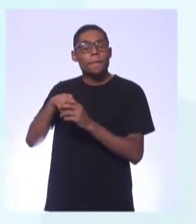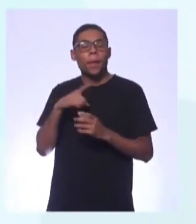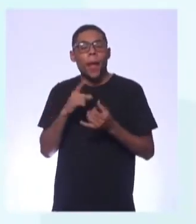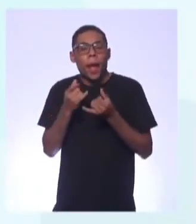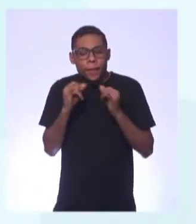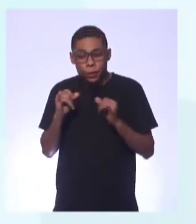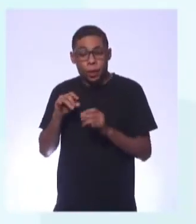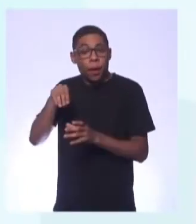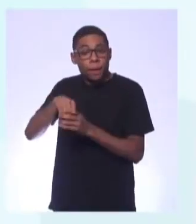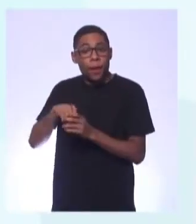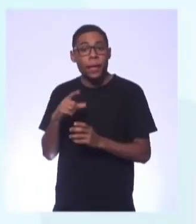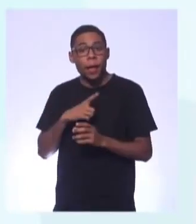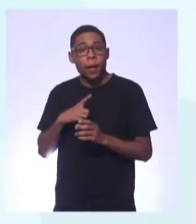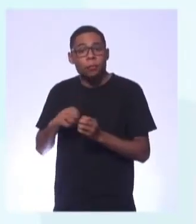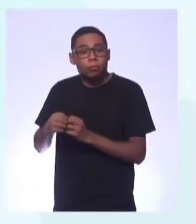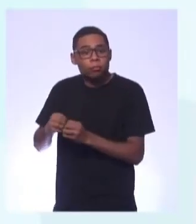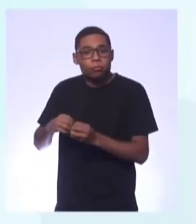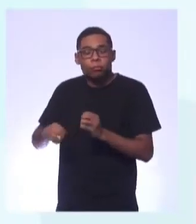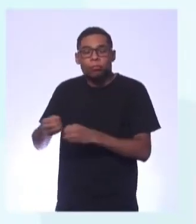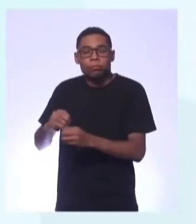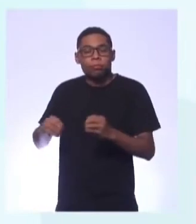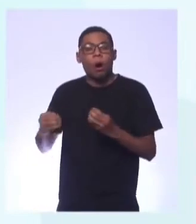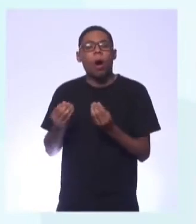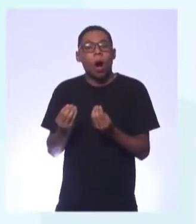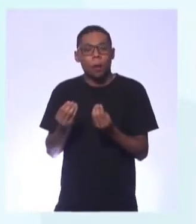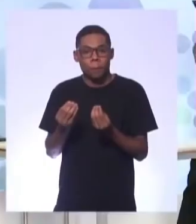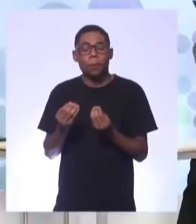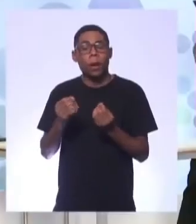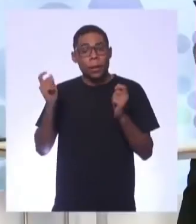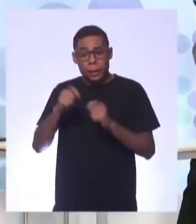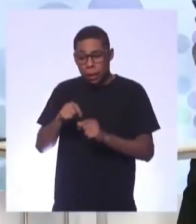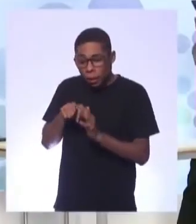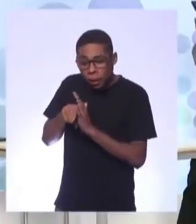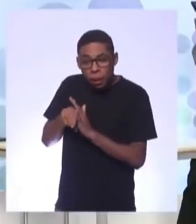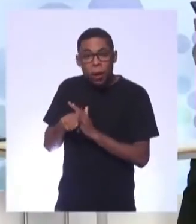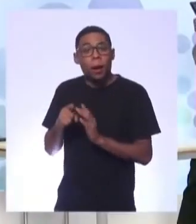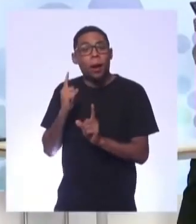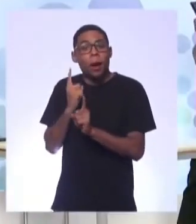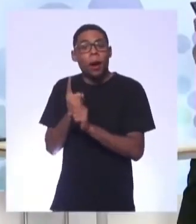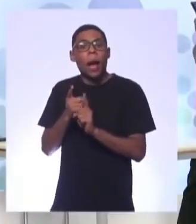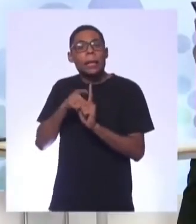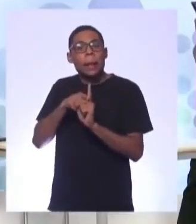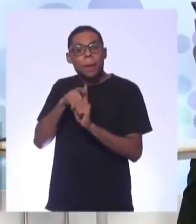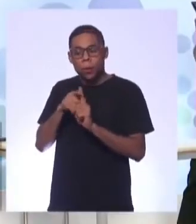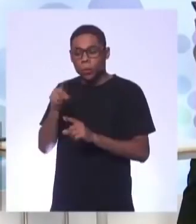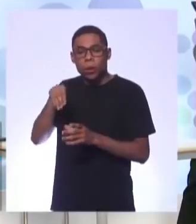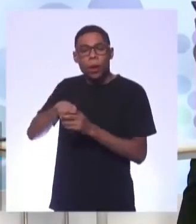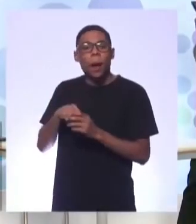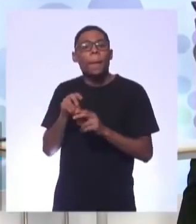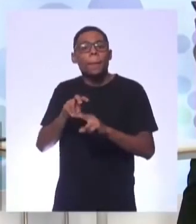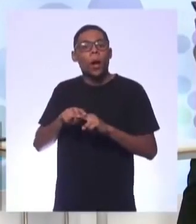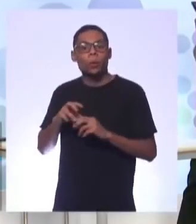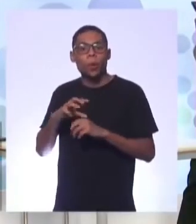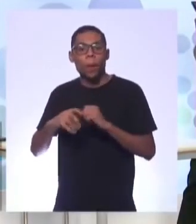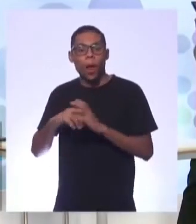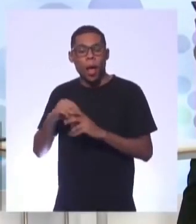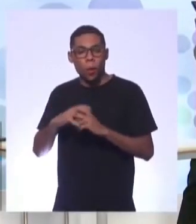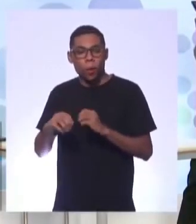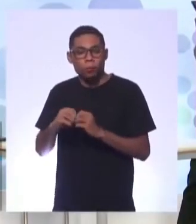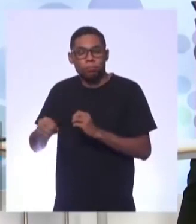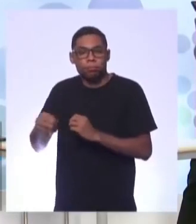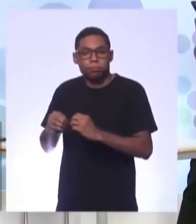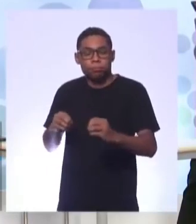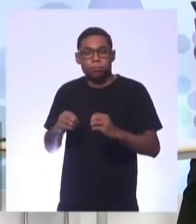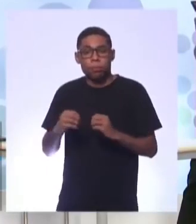agitação térmica aí eu posso medir aí a temperatura baseada nessa agitação térmica aí das moléculas, tá? Mas o importante mesmo é a